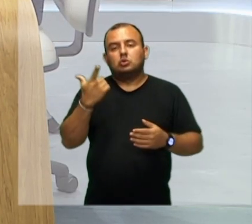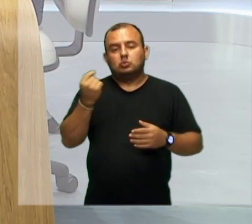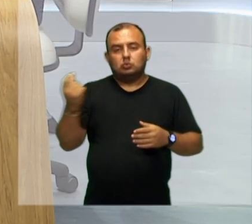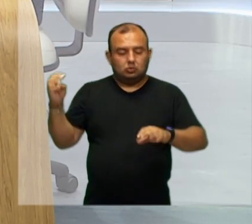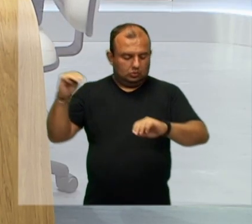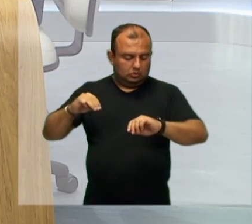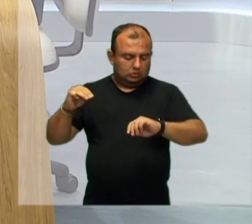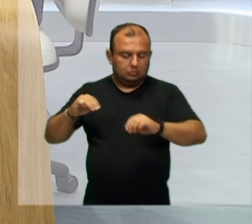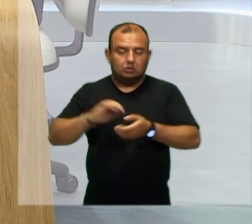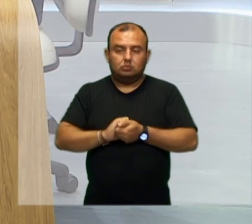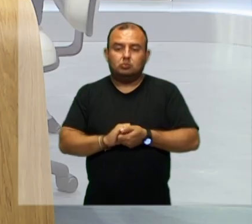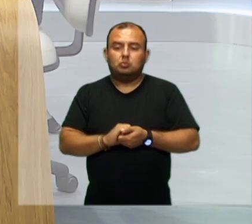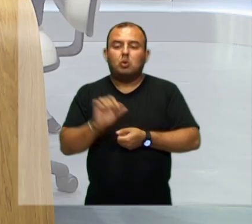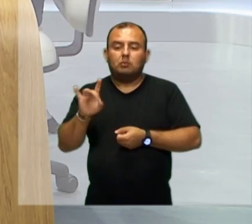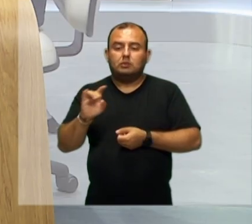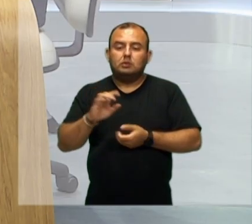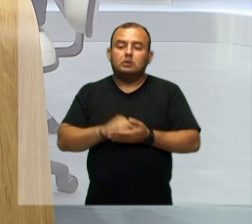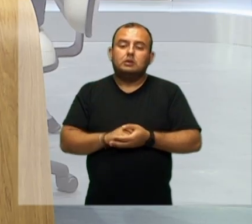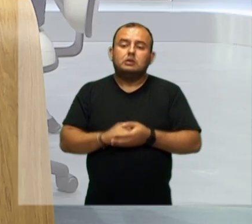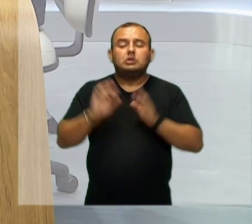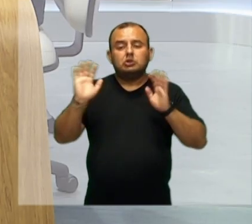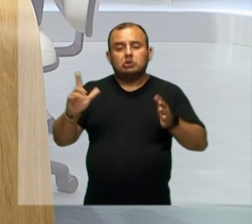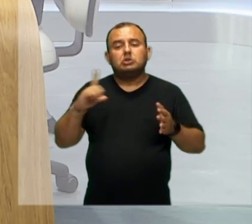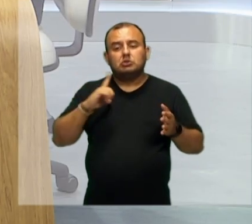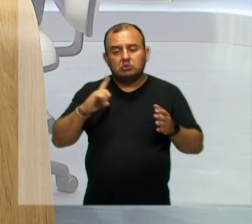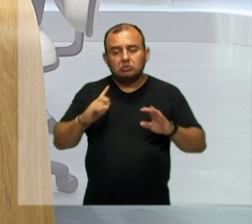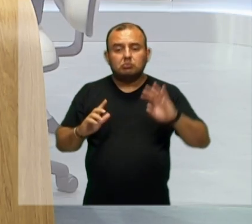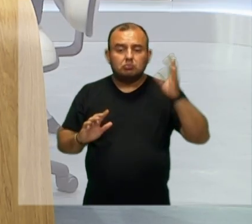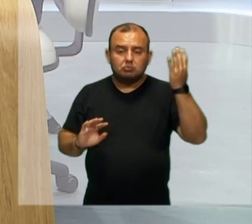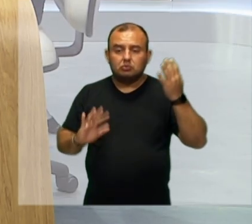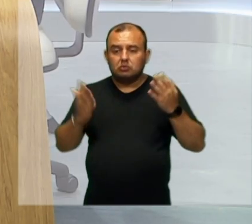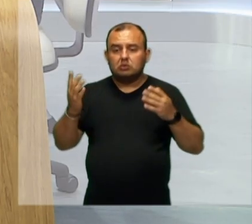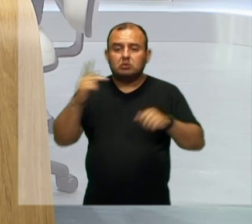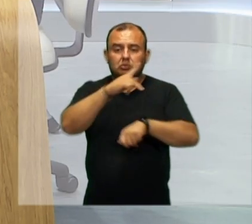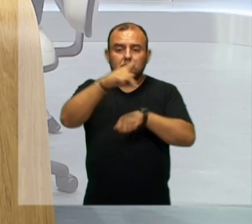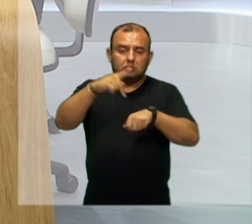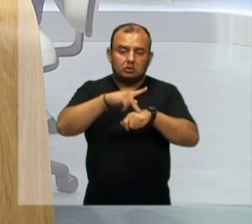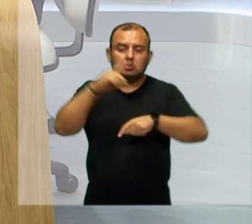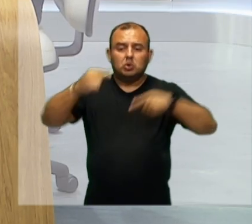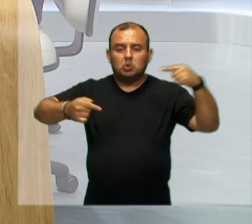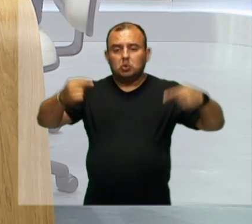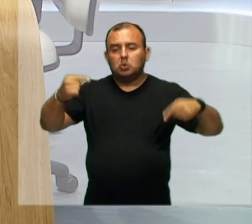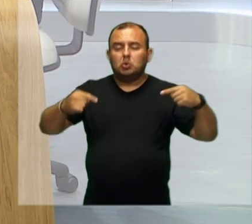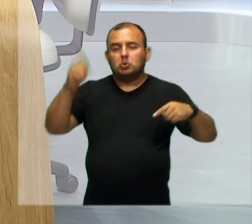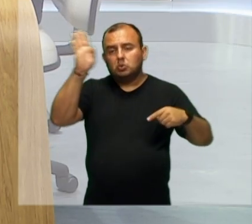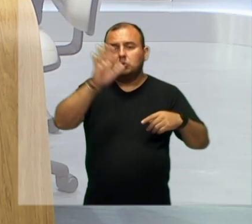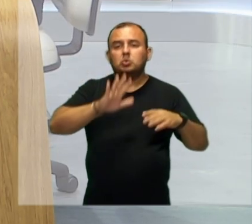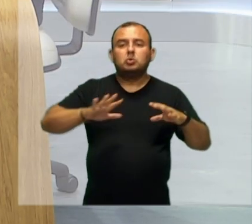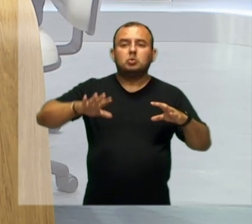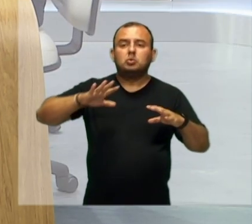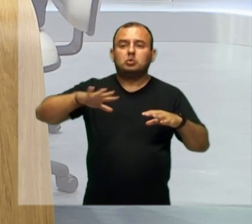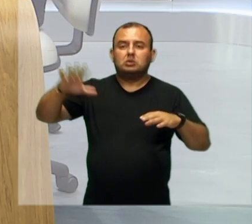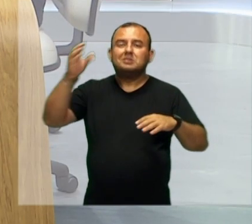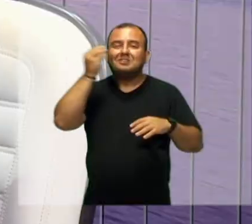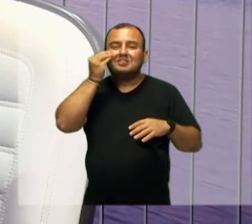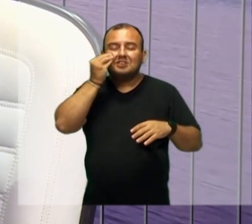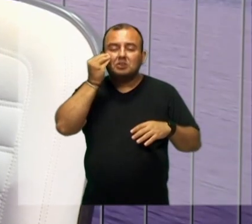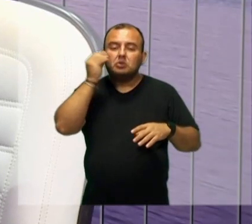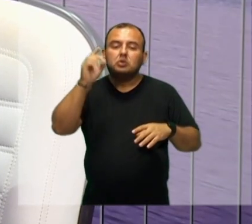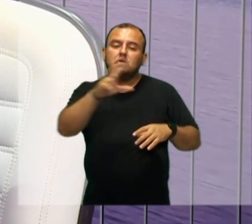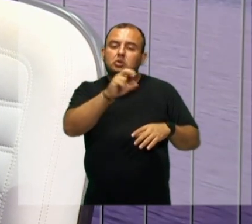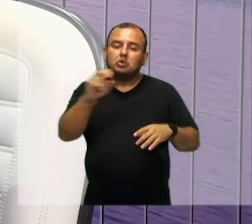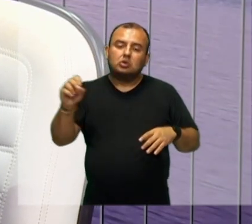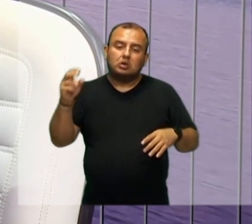né? Nós já tivemos alguns casos de países e até competição em nível mundial que teve uma tentativa de